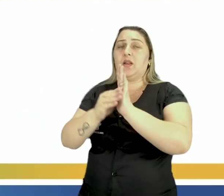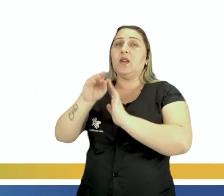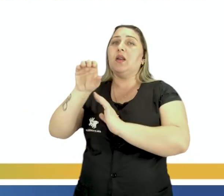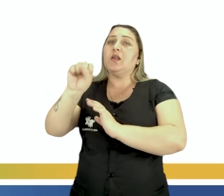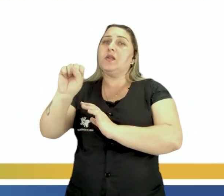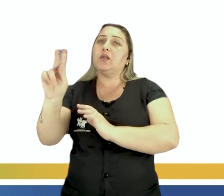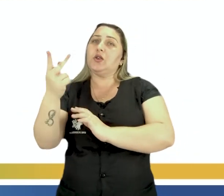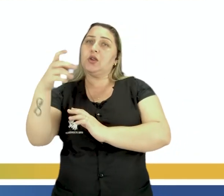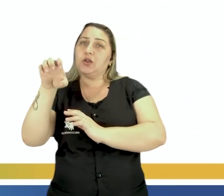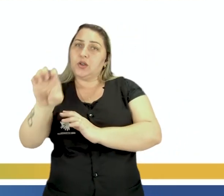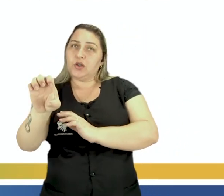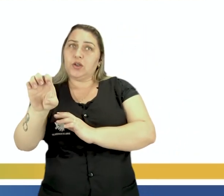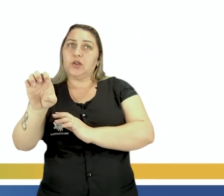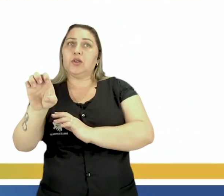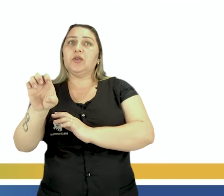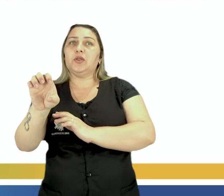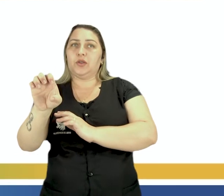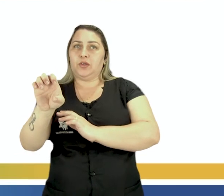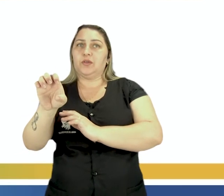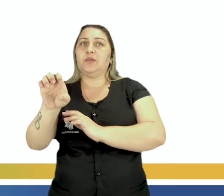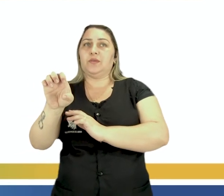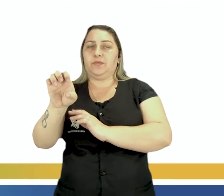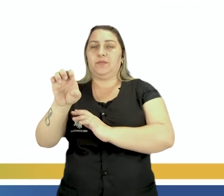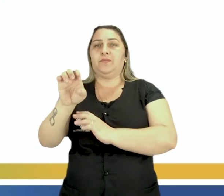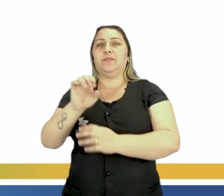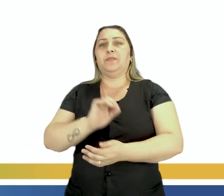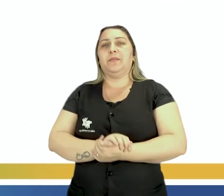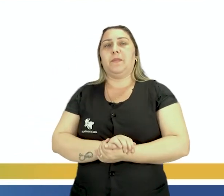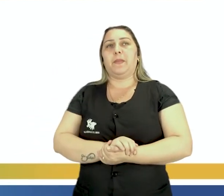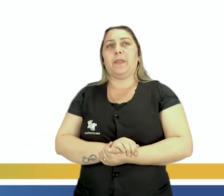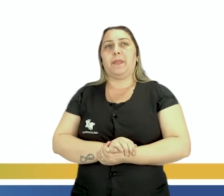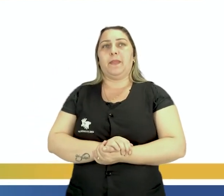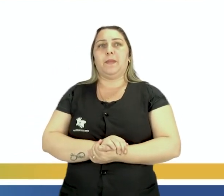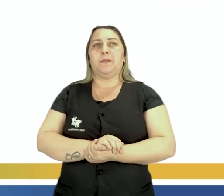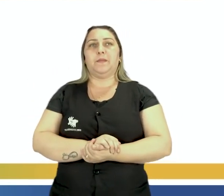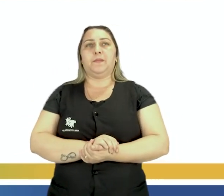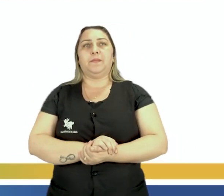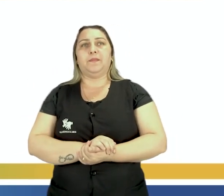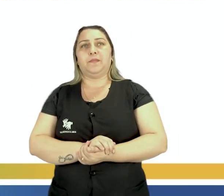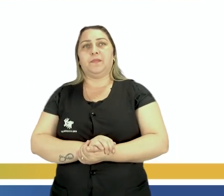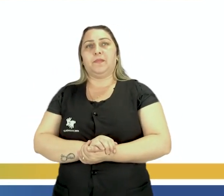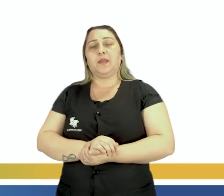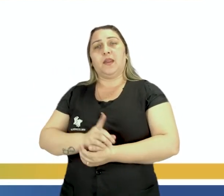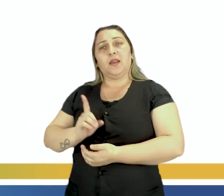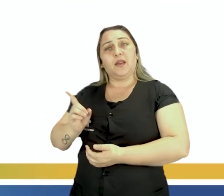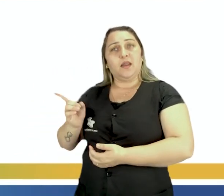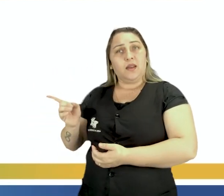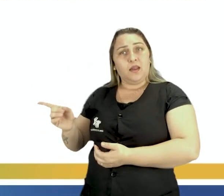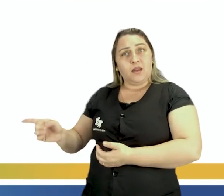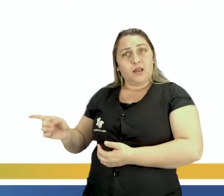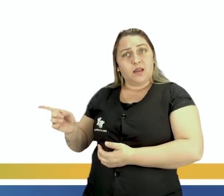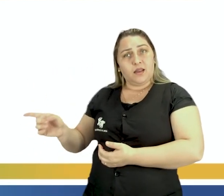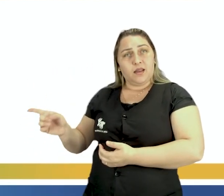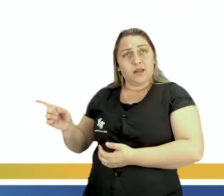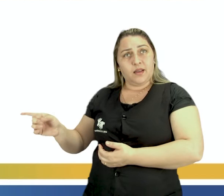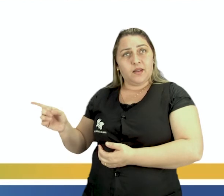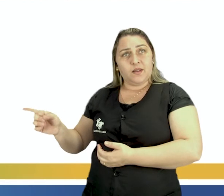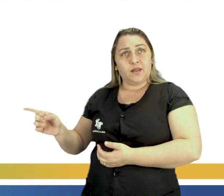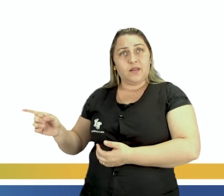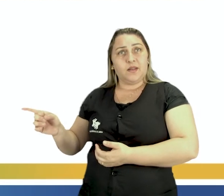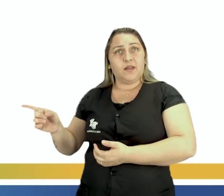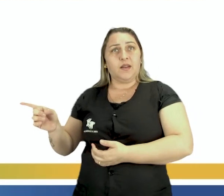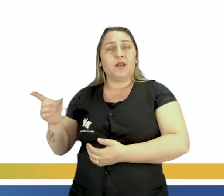nosso S no verbo, usando as regras do Simple Present que nós já revisamos hoje, ok? Então, she usually goes to the beach.